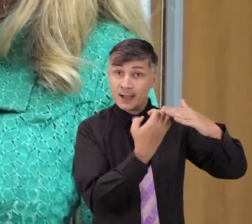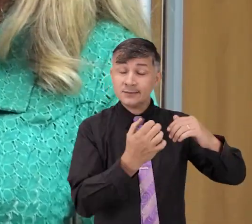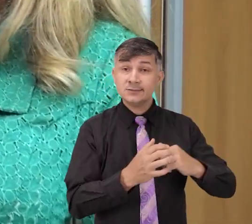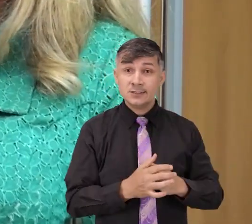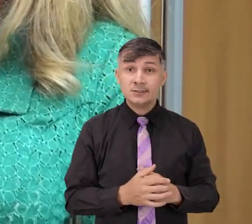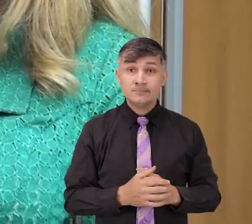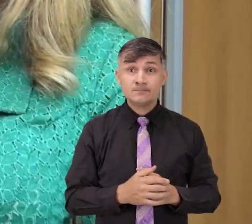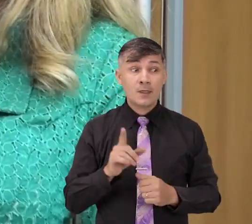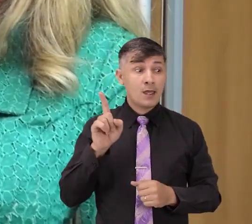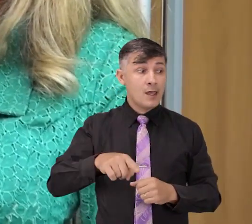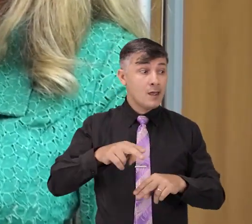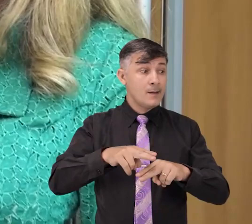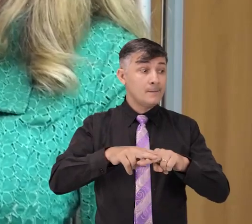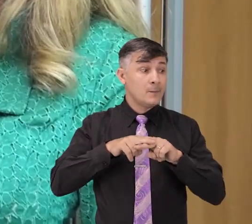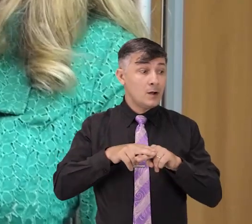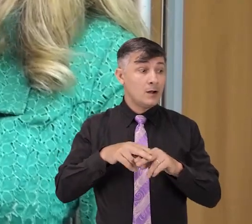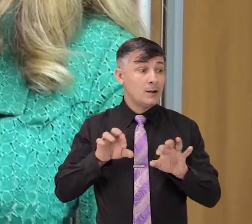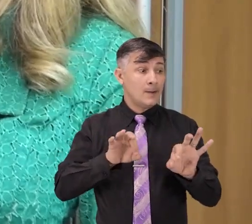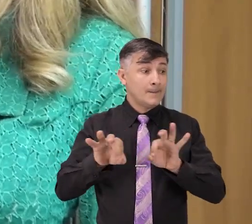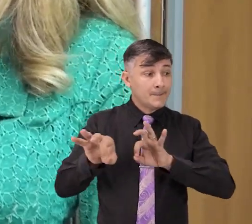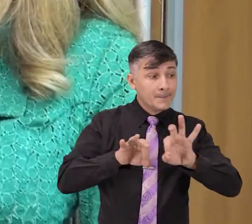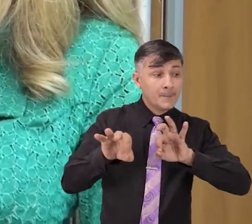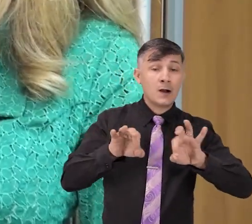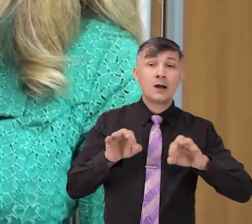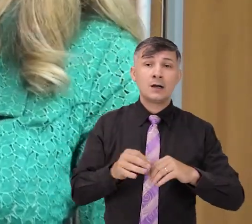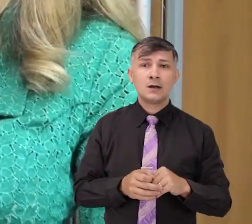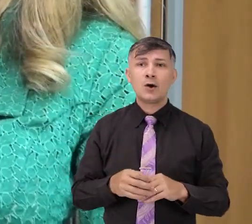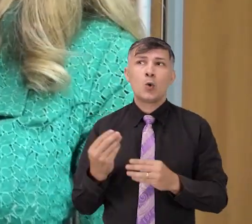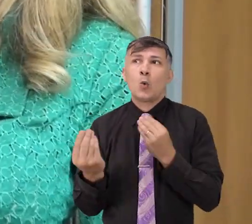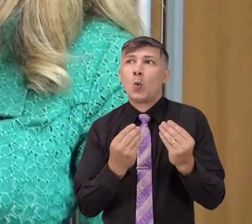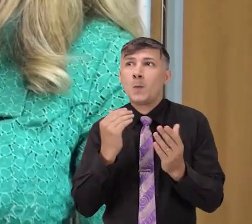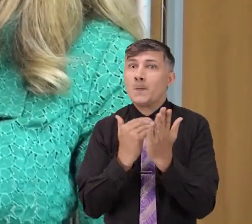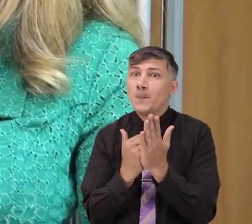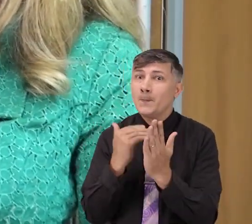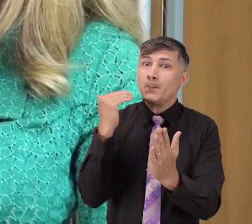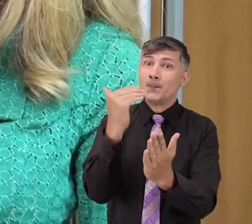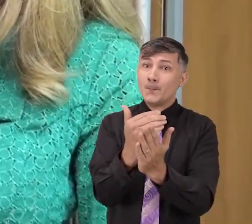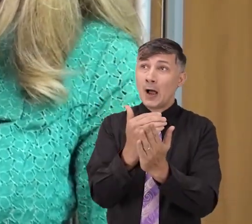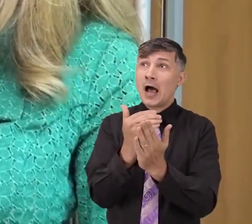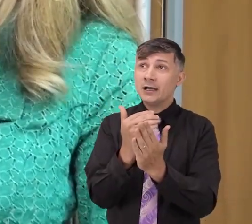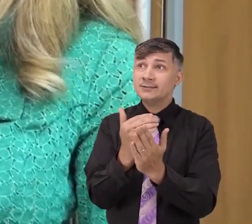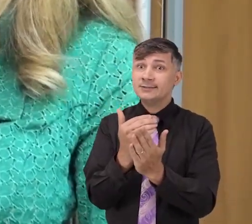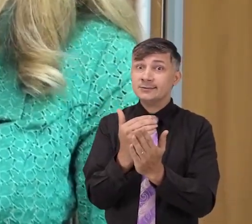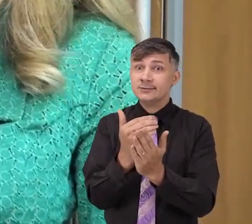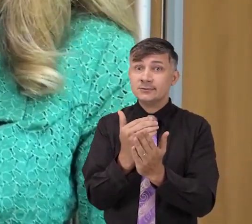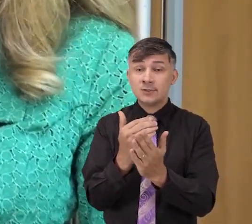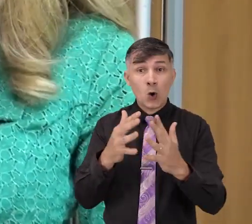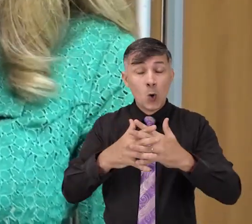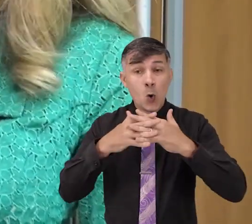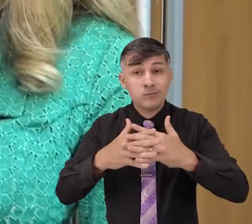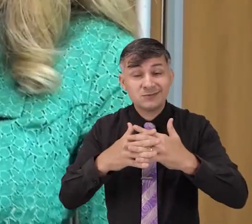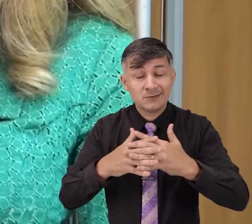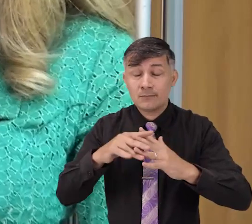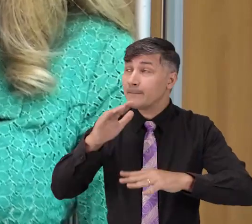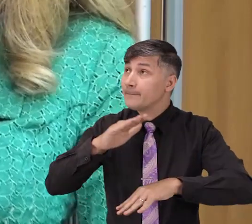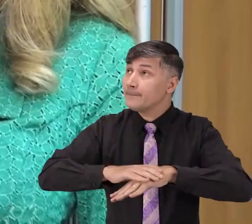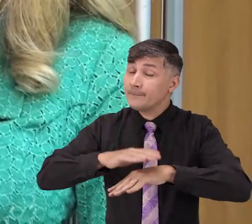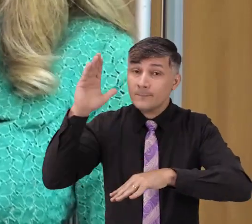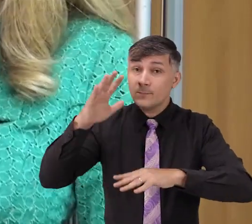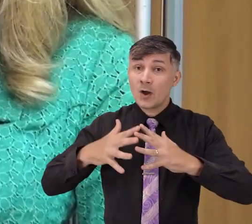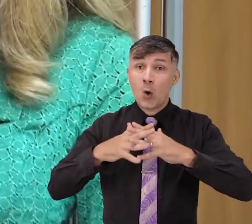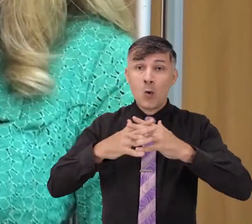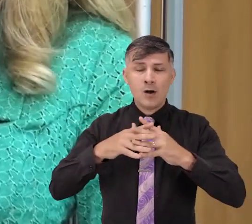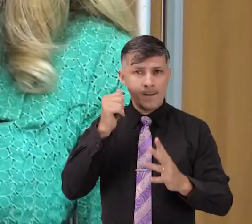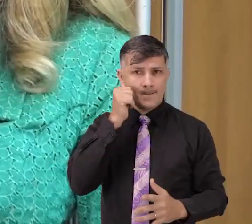quanto mais alto, mais complicado para a mulher advogada ascender a determinados